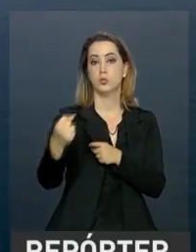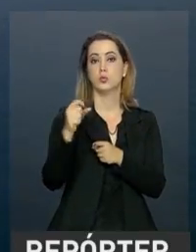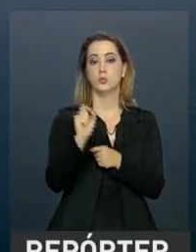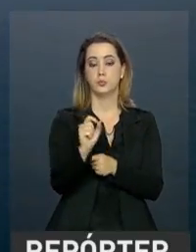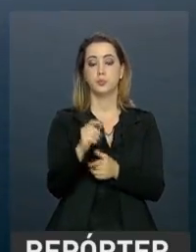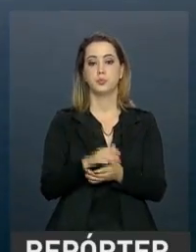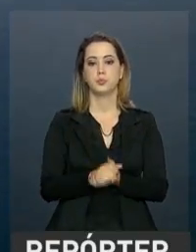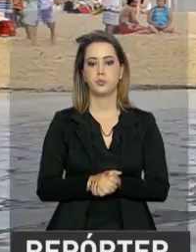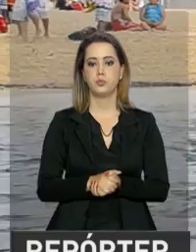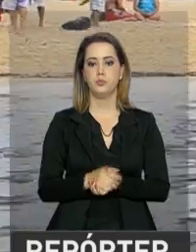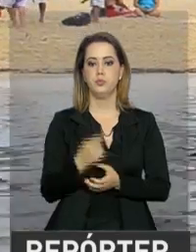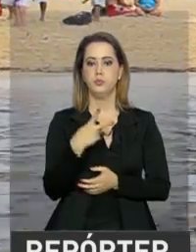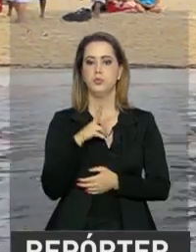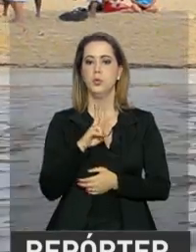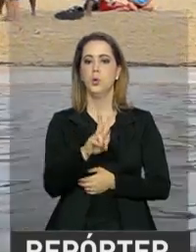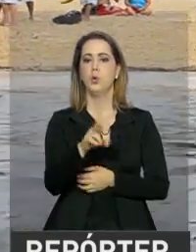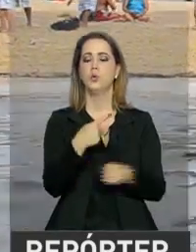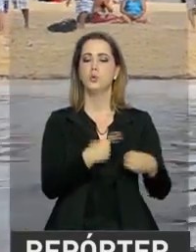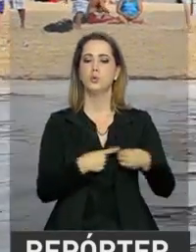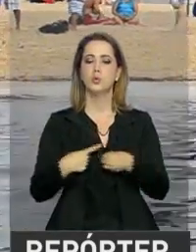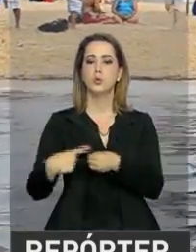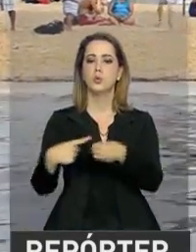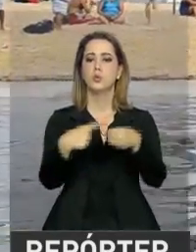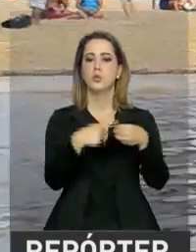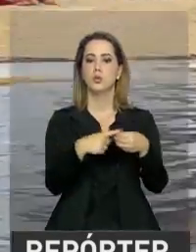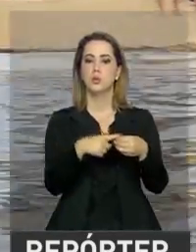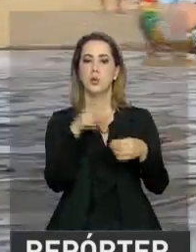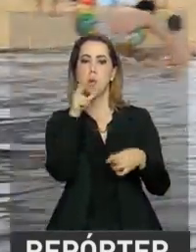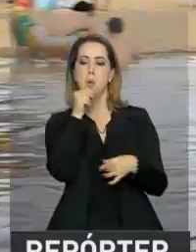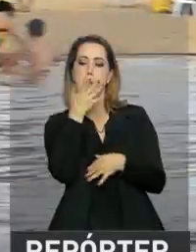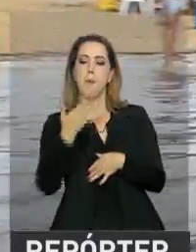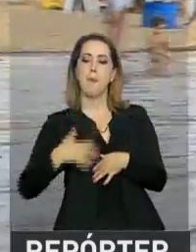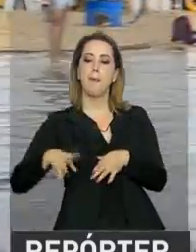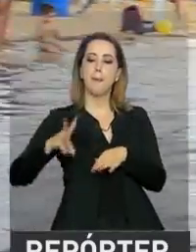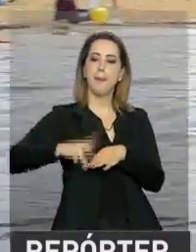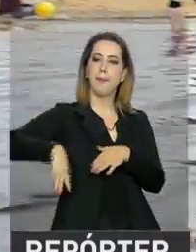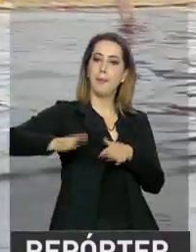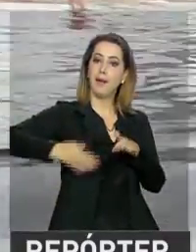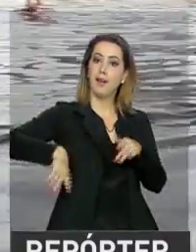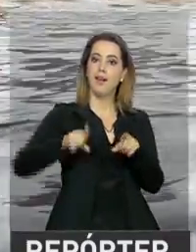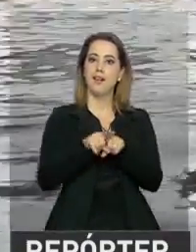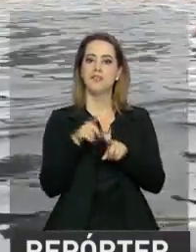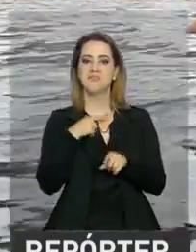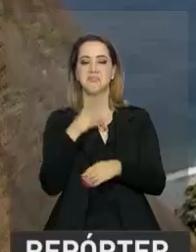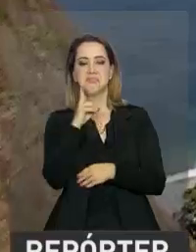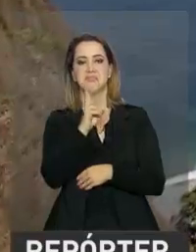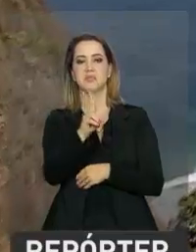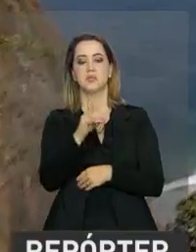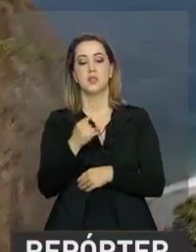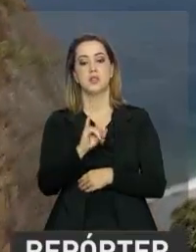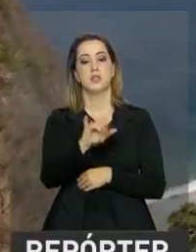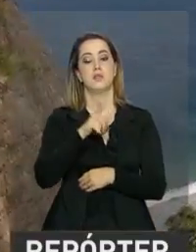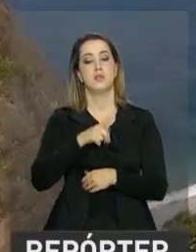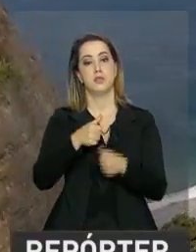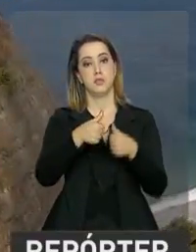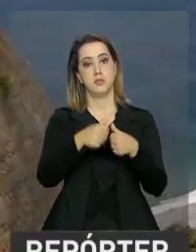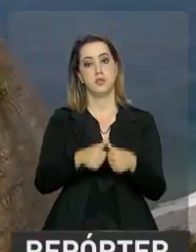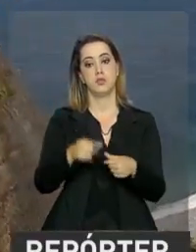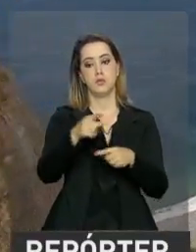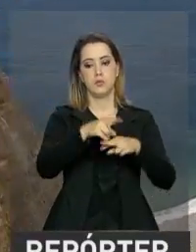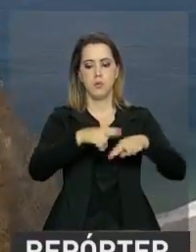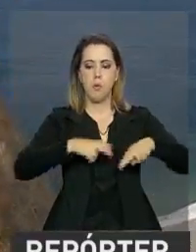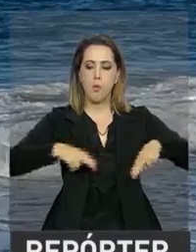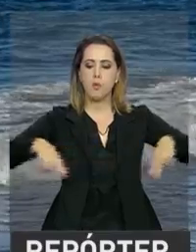Quem mora na praia, de frente para o mar, desfruta de uma paisagem que pertence a todos os brasileiros. Se estiver na chamada área